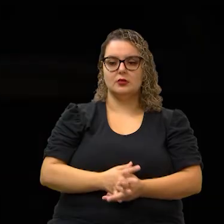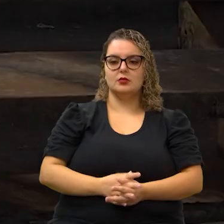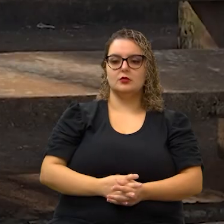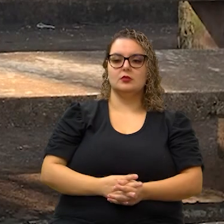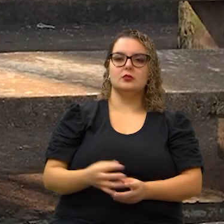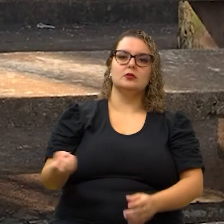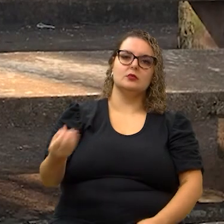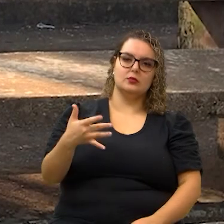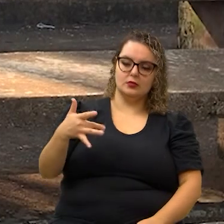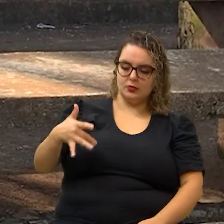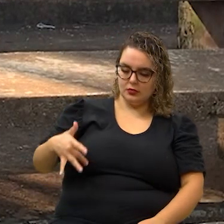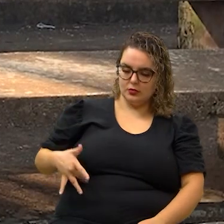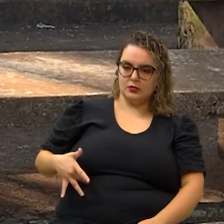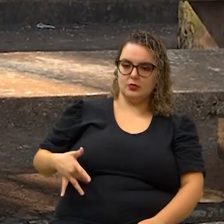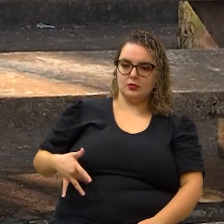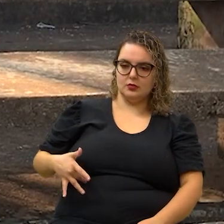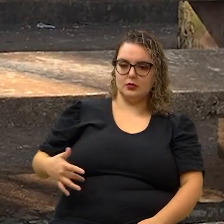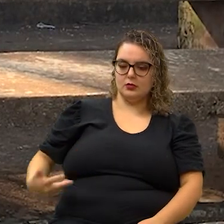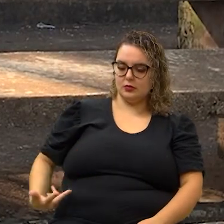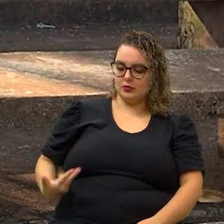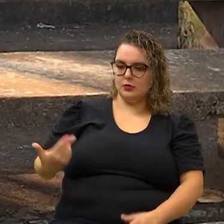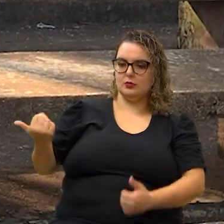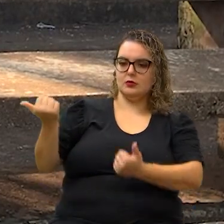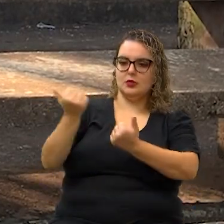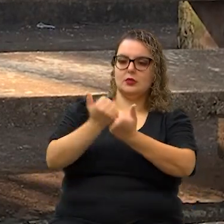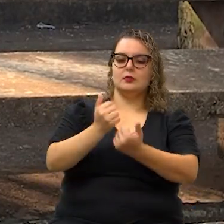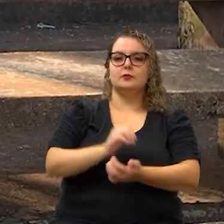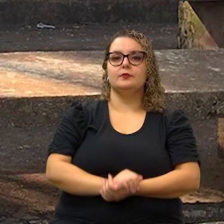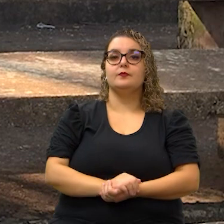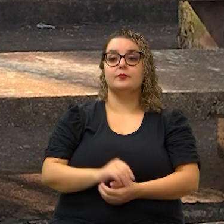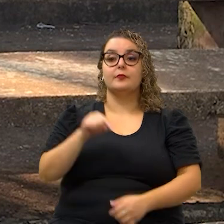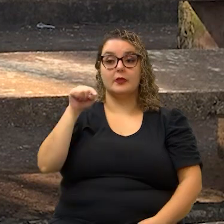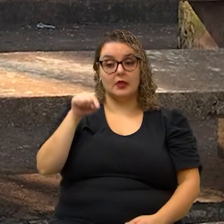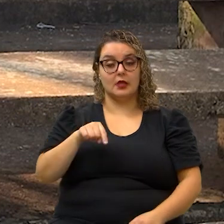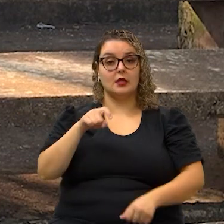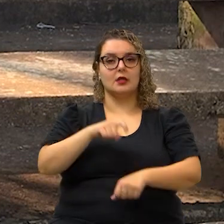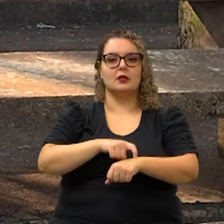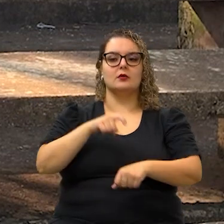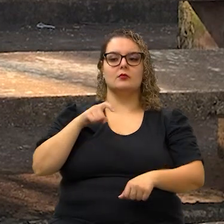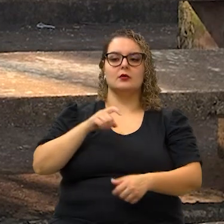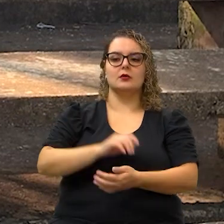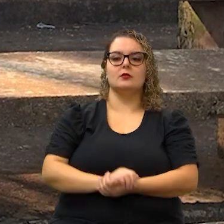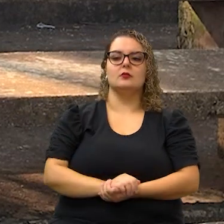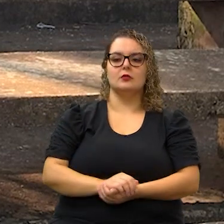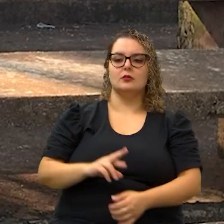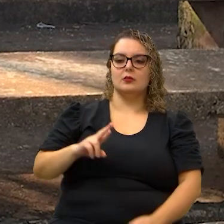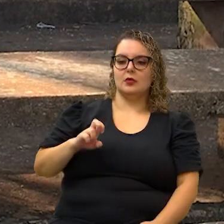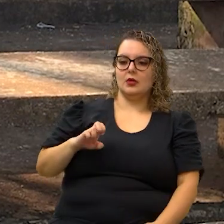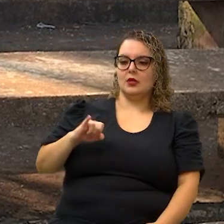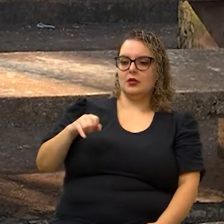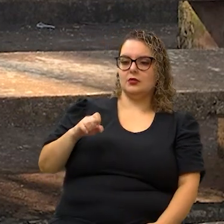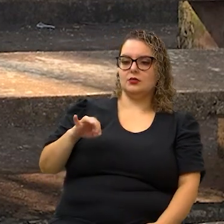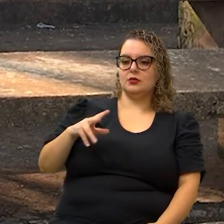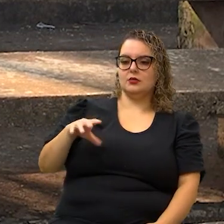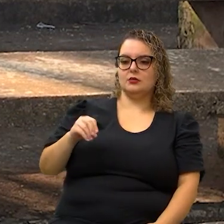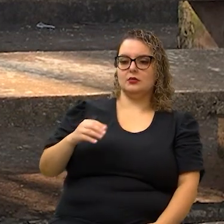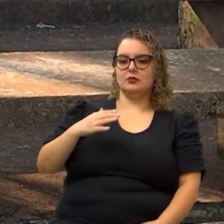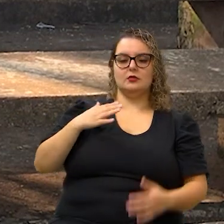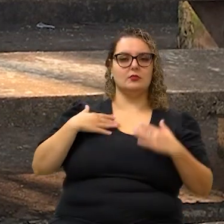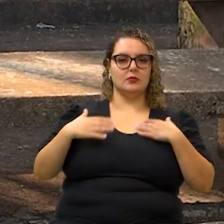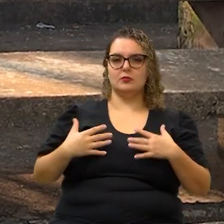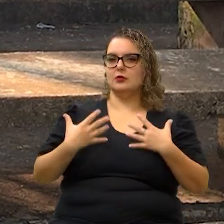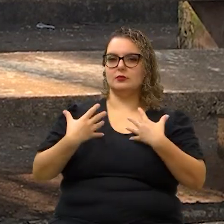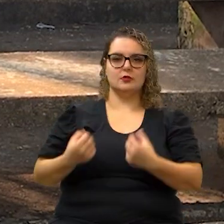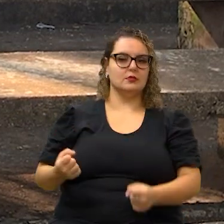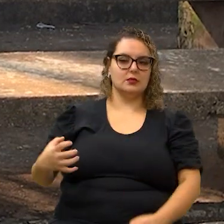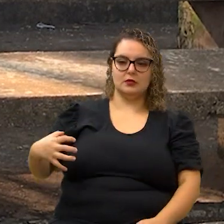transplantado. Aí, naquele momento, deu rejeição, meu corpo não estava aceitando o órgão. Eu estava desfalecendo